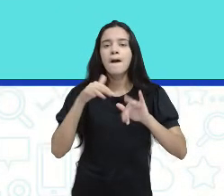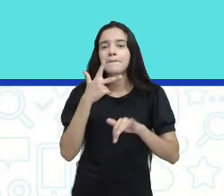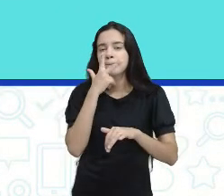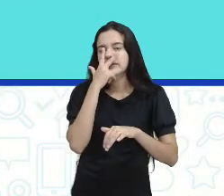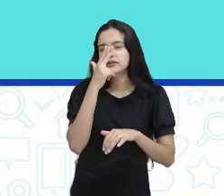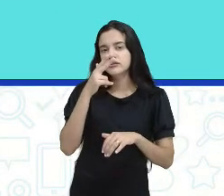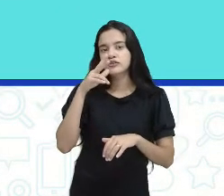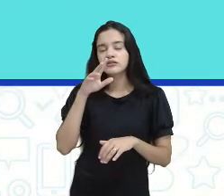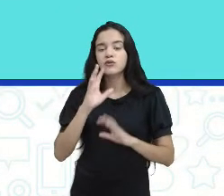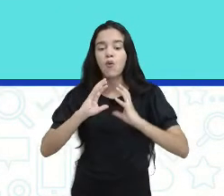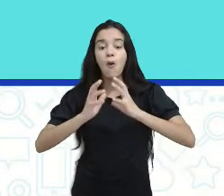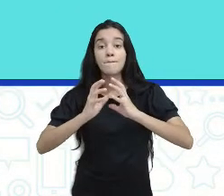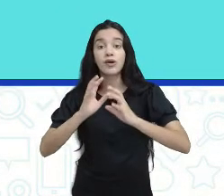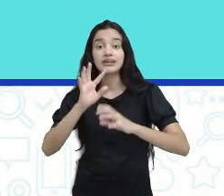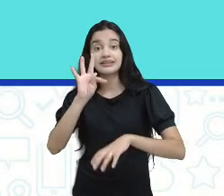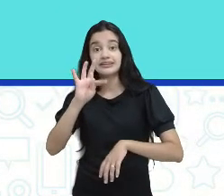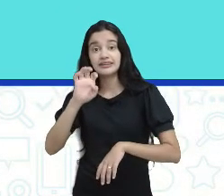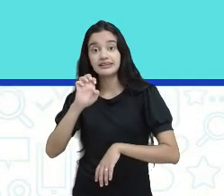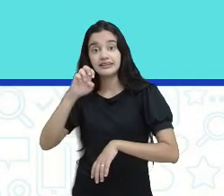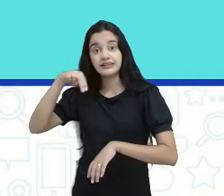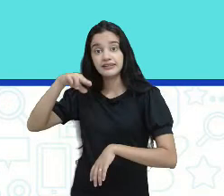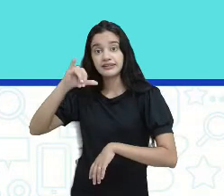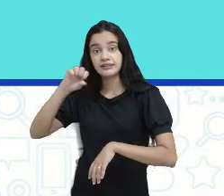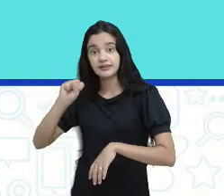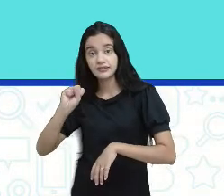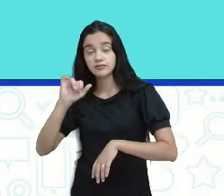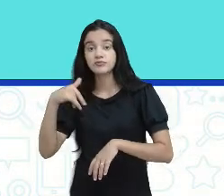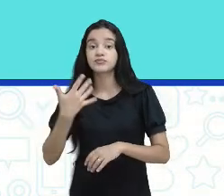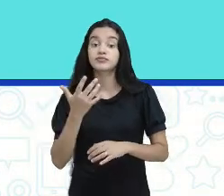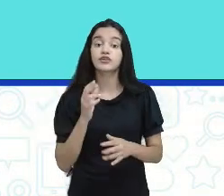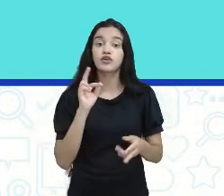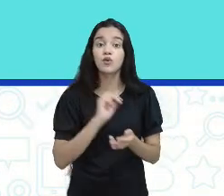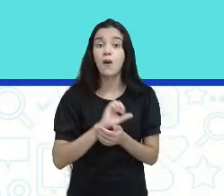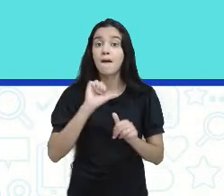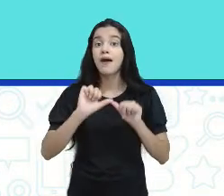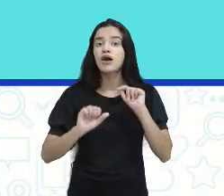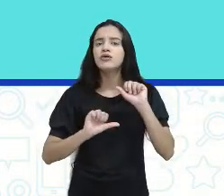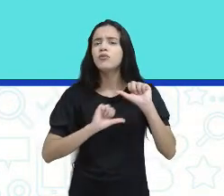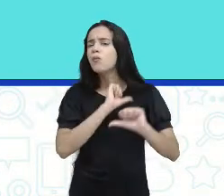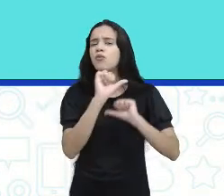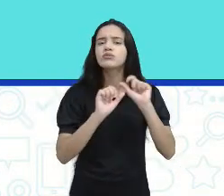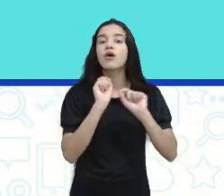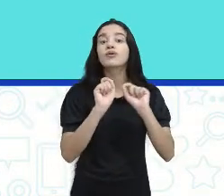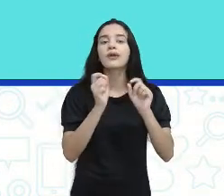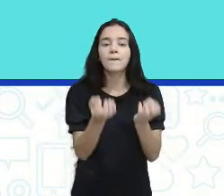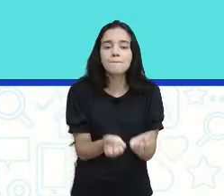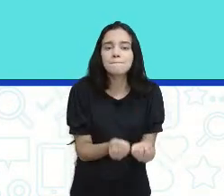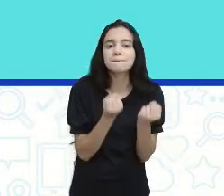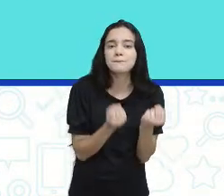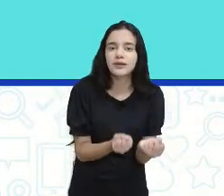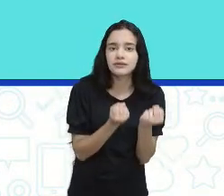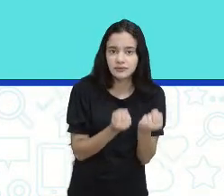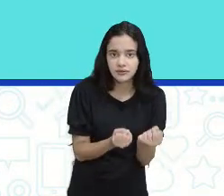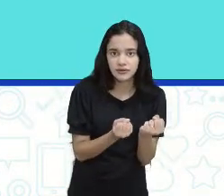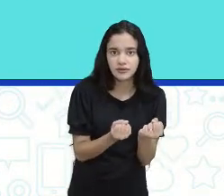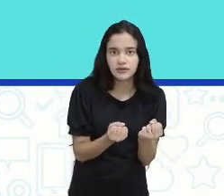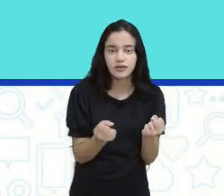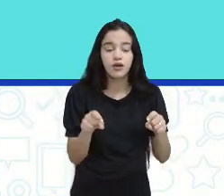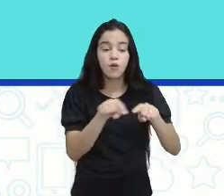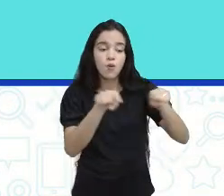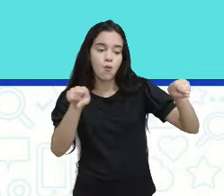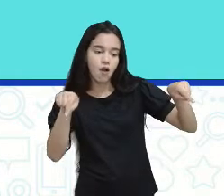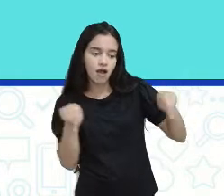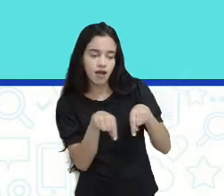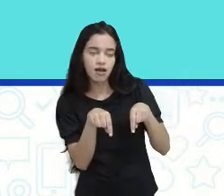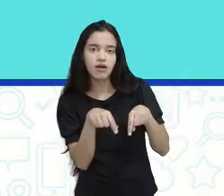tênis. Então, o que tem de alteração nela é a relação do peso. E aí, uma quadra de pádel, lembra que